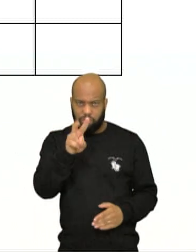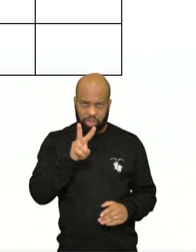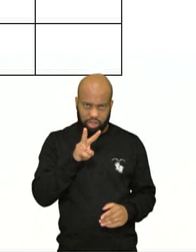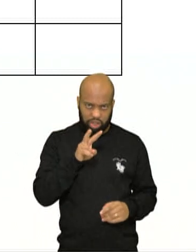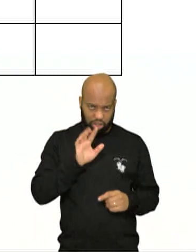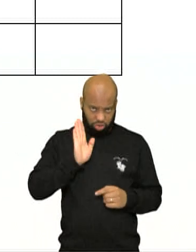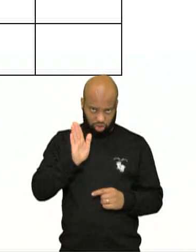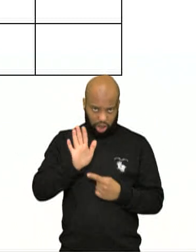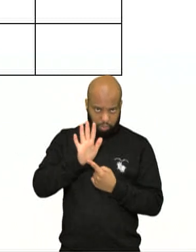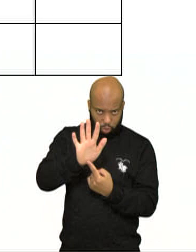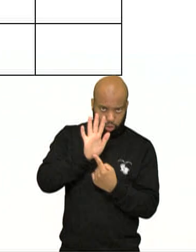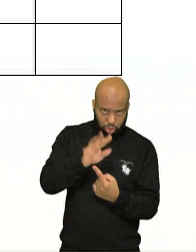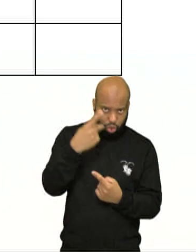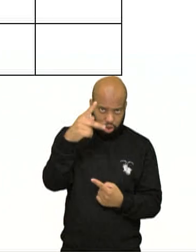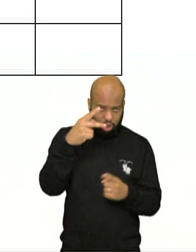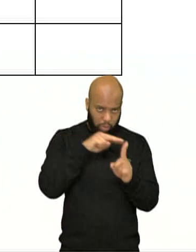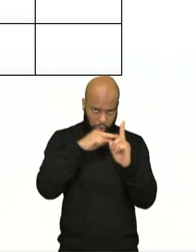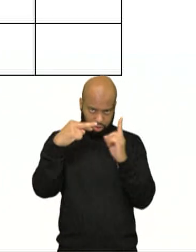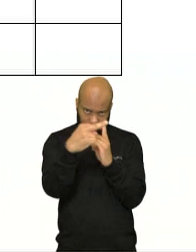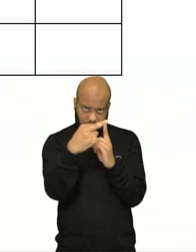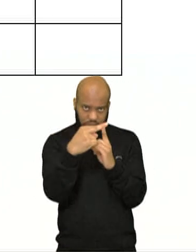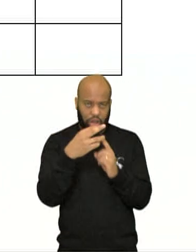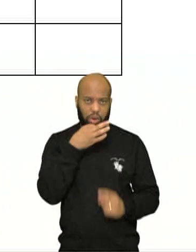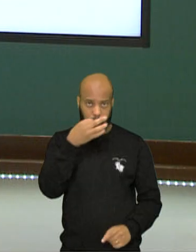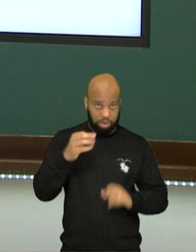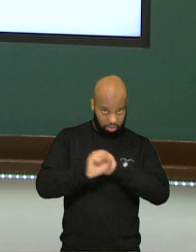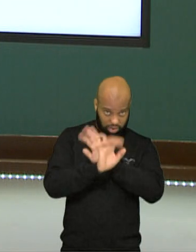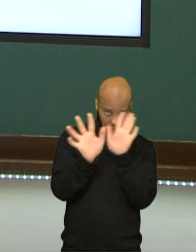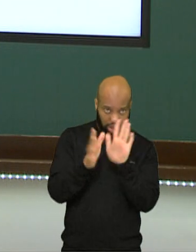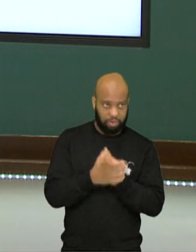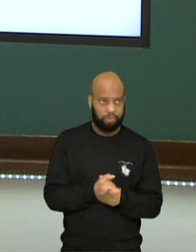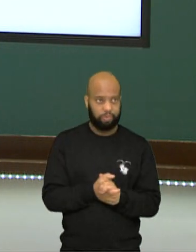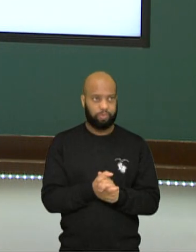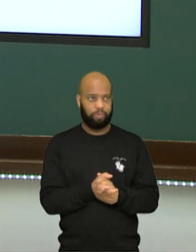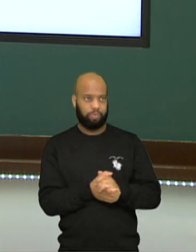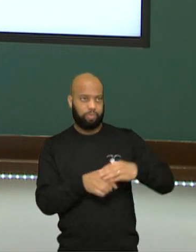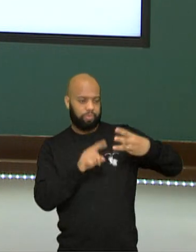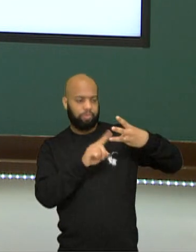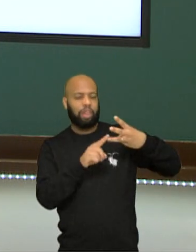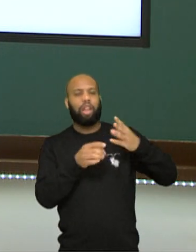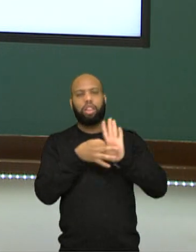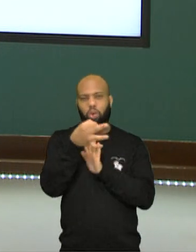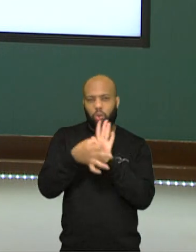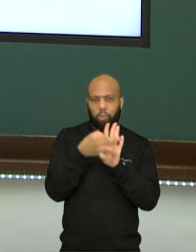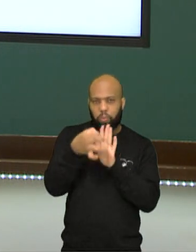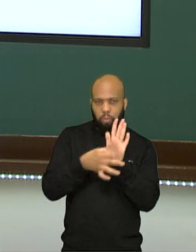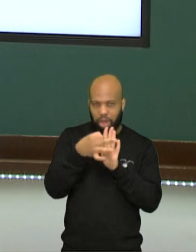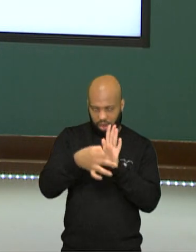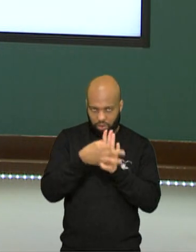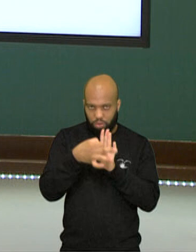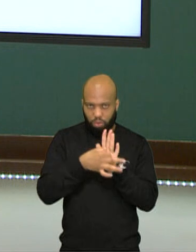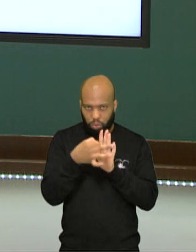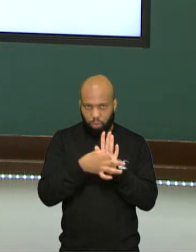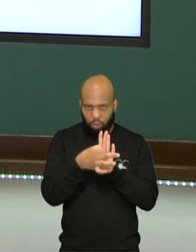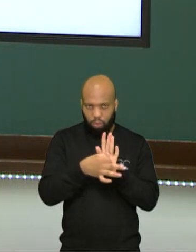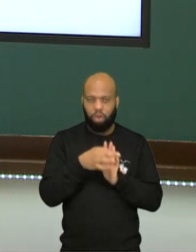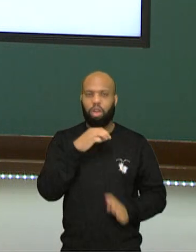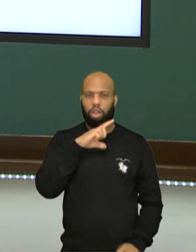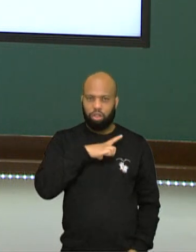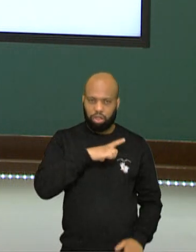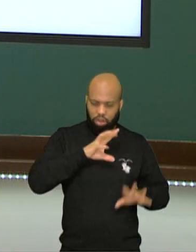de vista, a sua opinião também está clara? Os seus argumentos, lá no desenvolvimento, eles